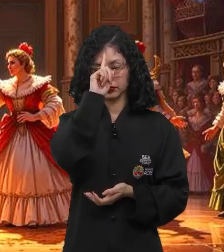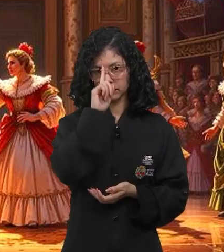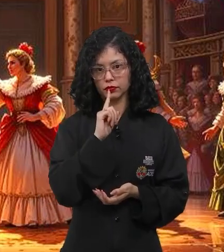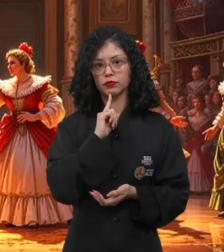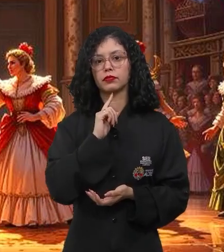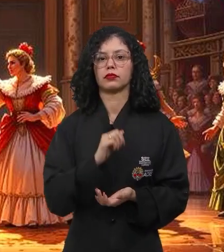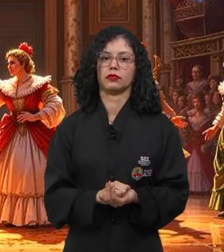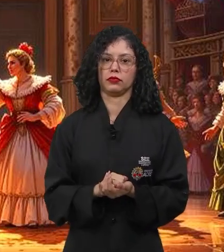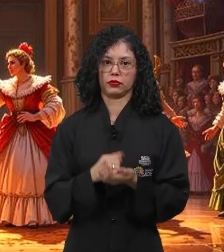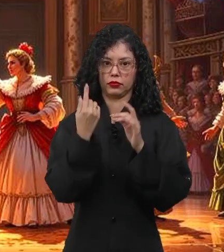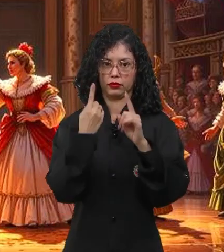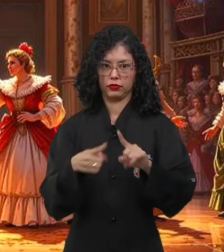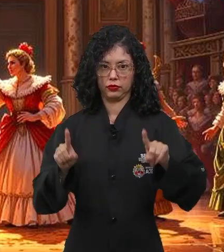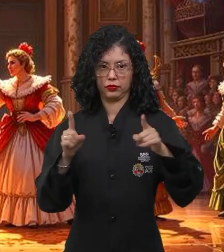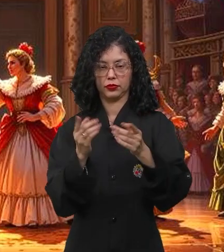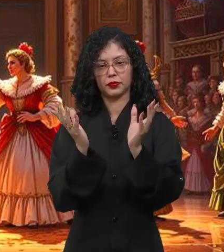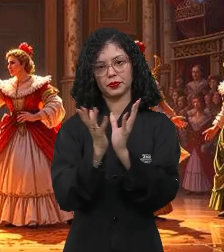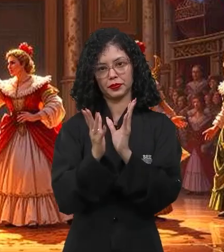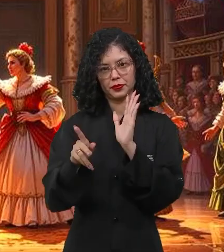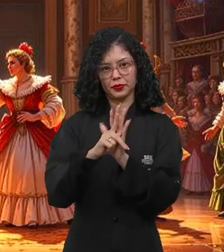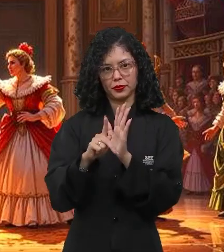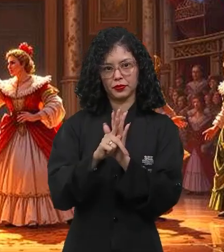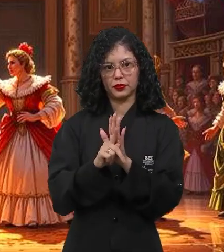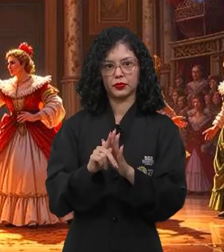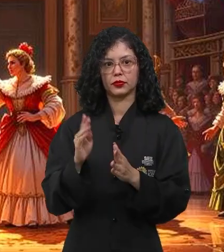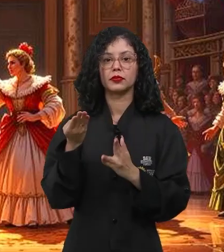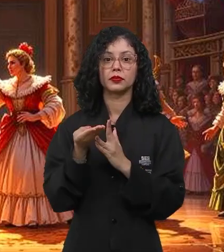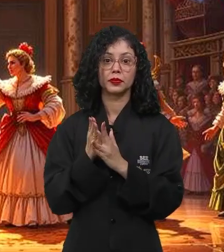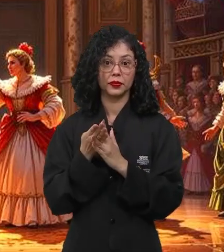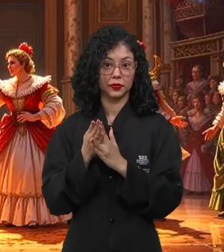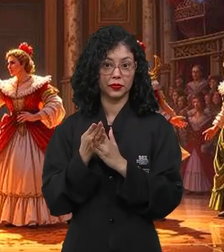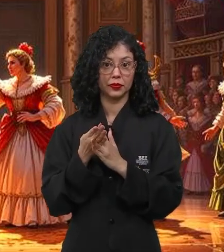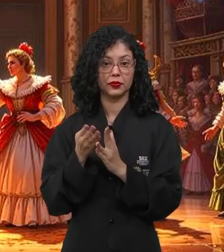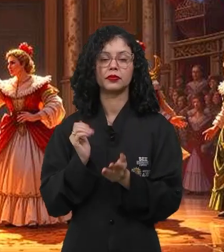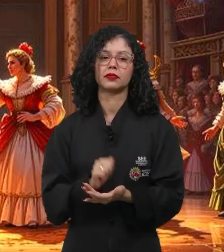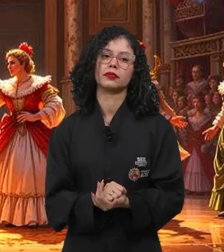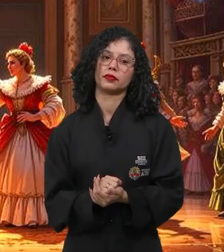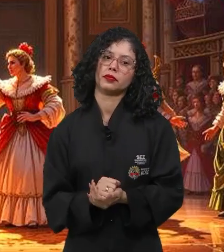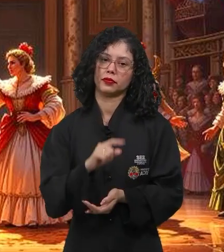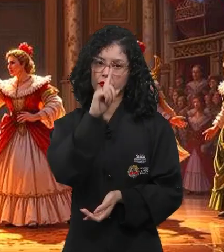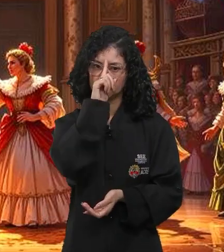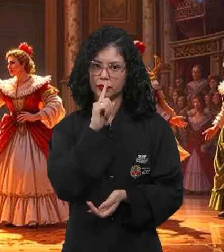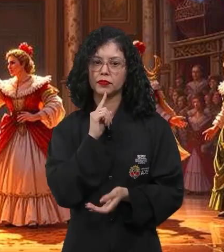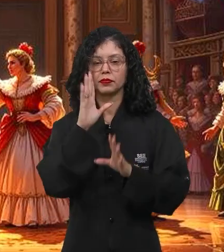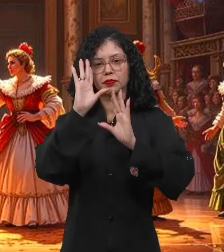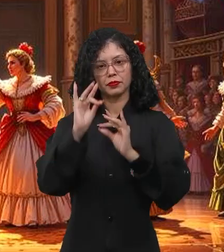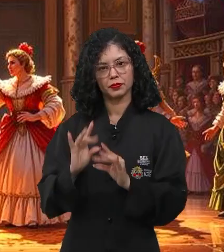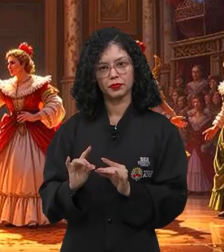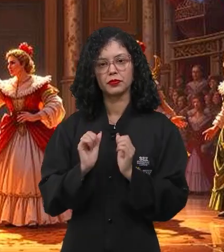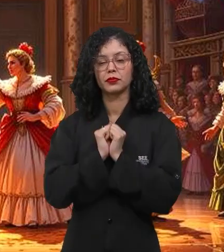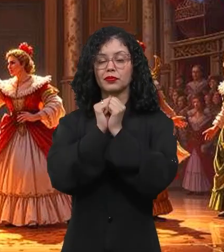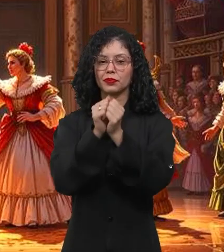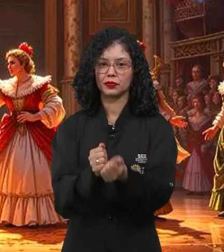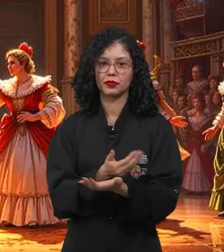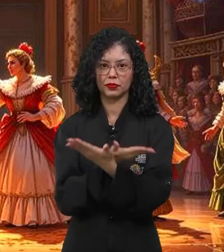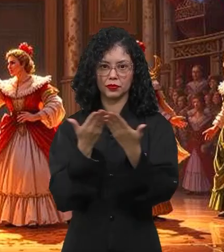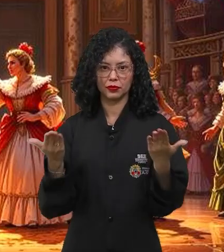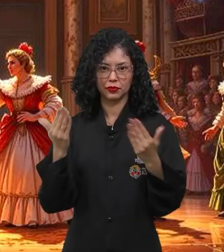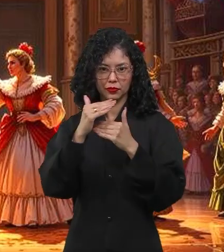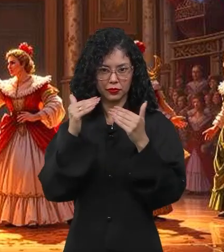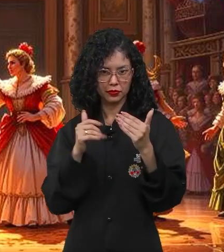imagem da ópera clássica, né, e barroca, com o cenário e o figurino em cena, para você ver que